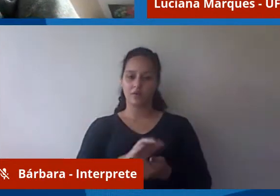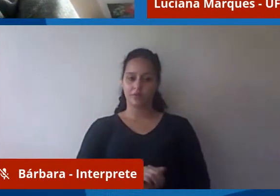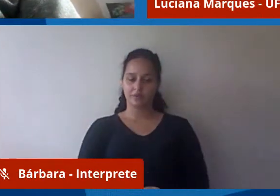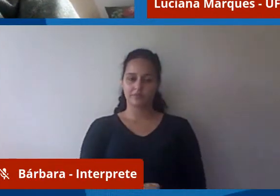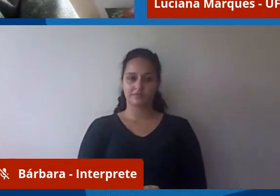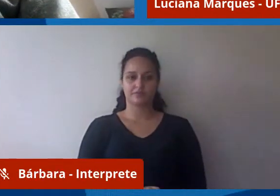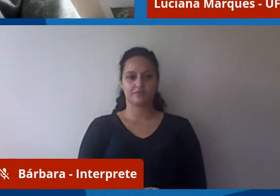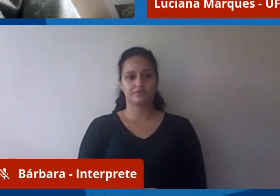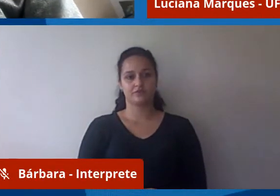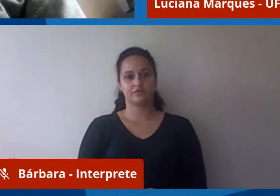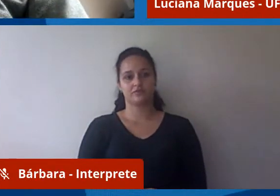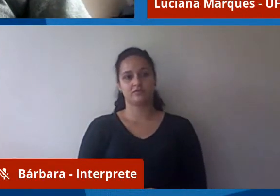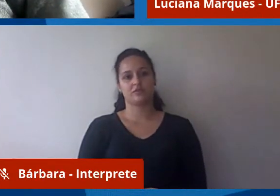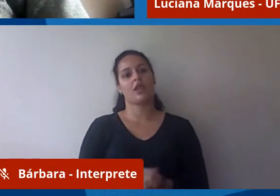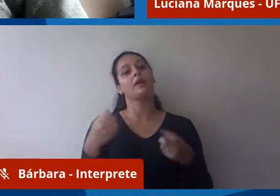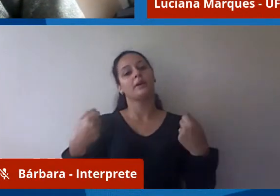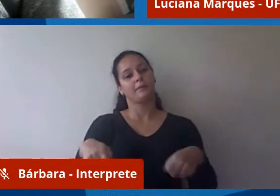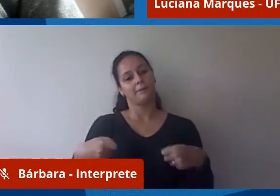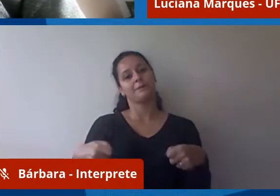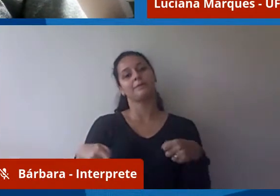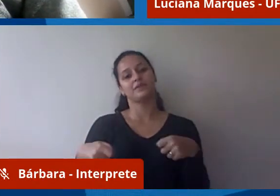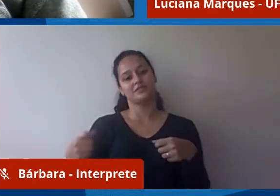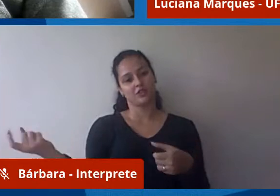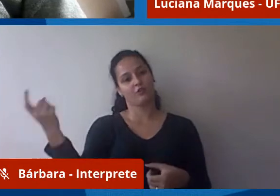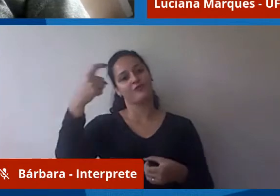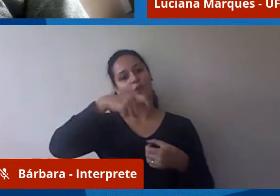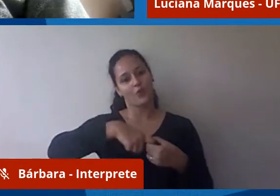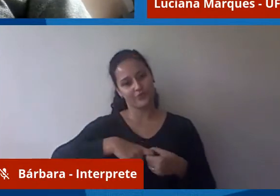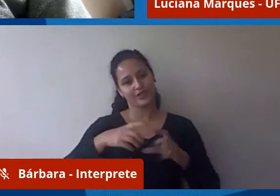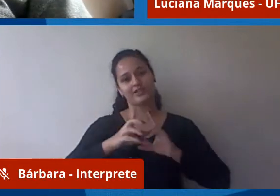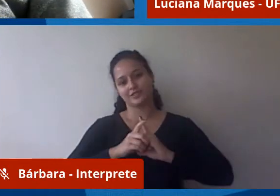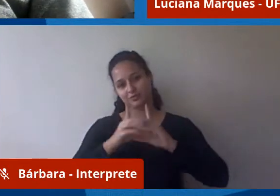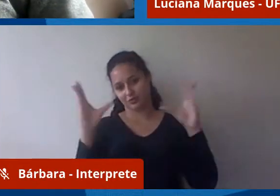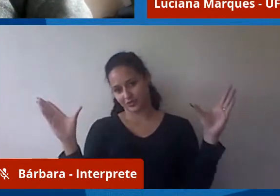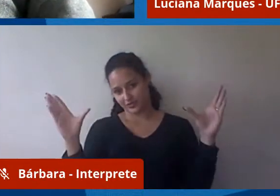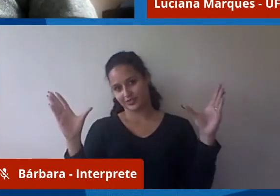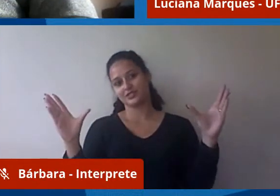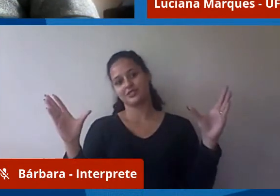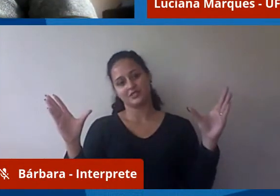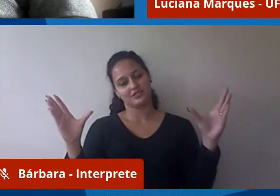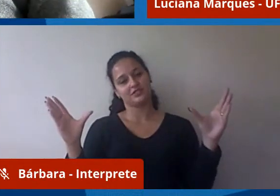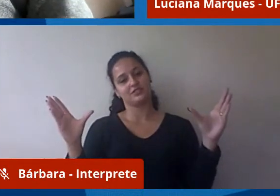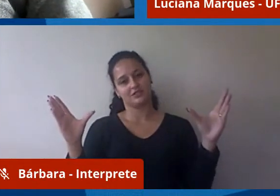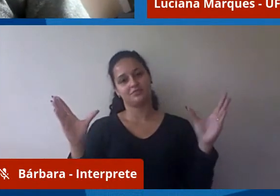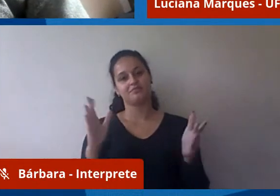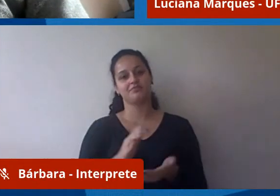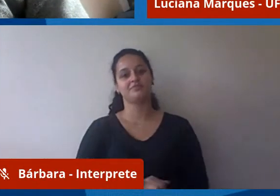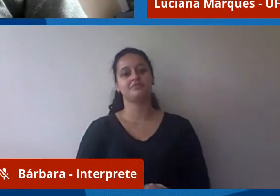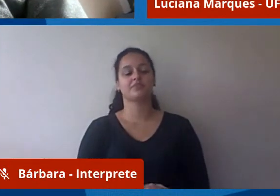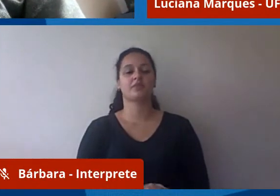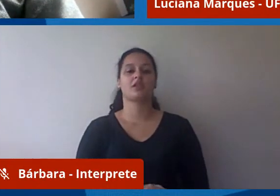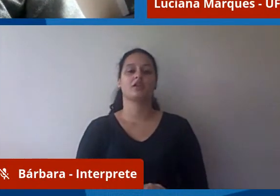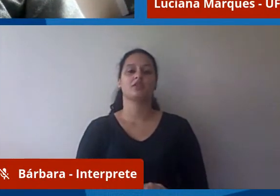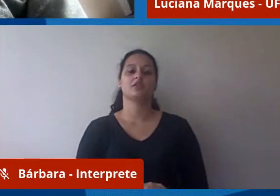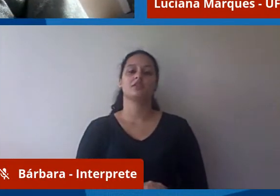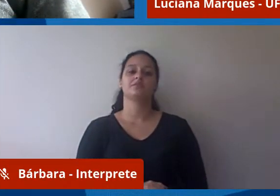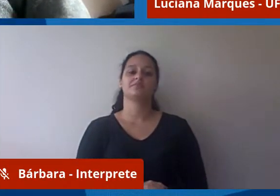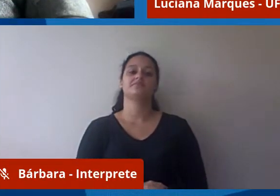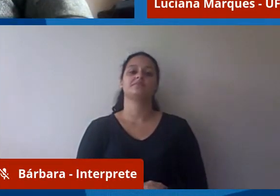Não, tem que reconquistar a democracia. A Bolívia está reconquistando a democracia. Reconquistando a democracia